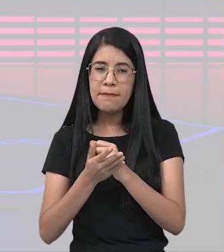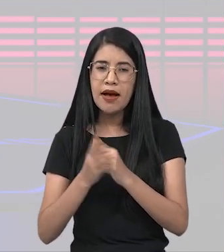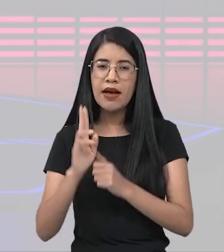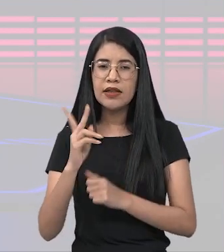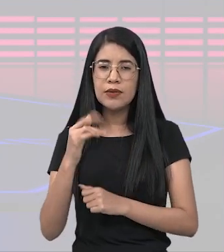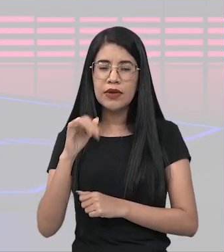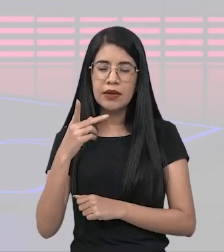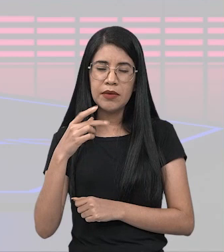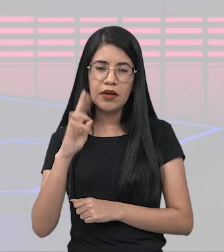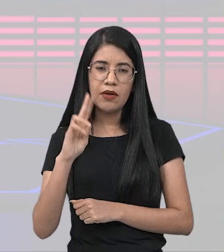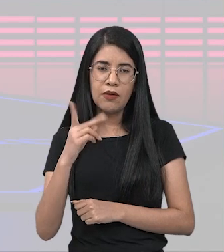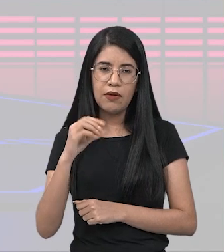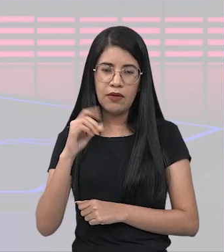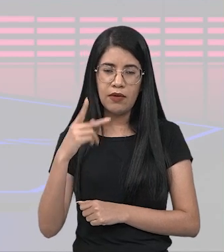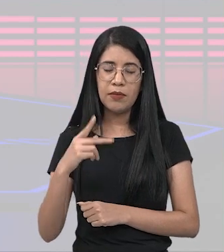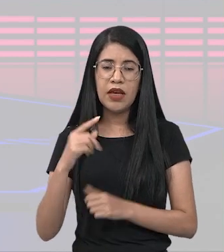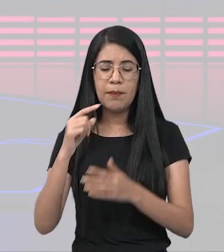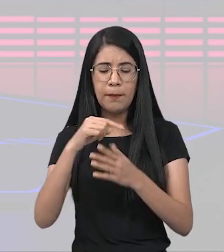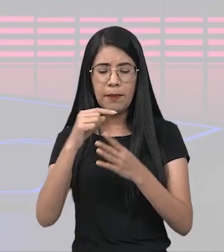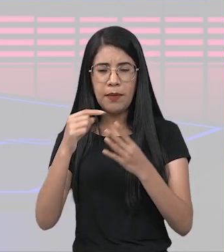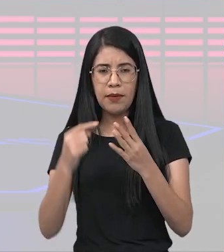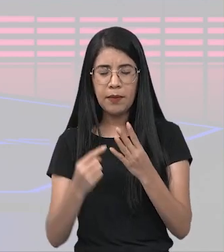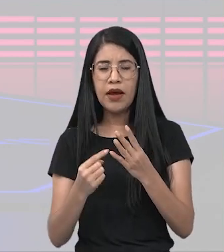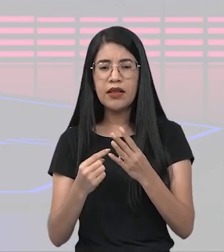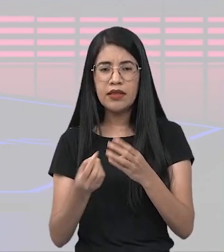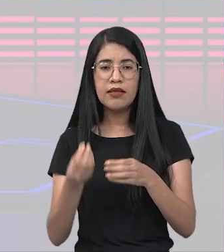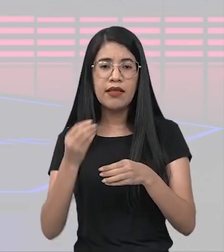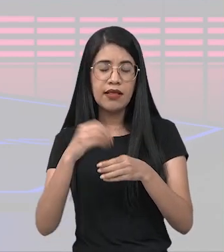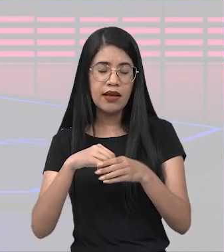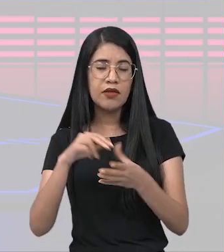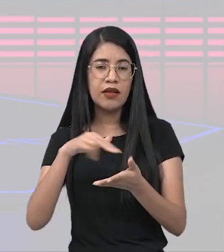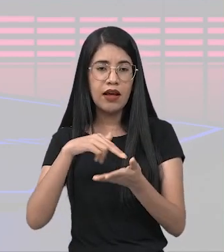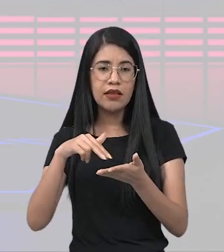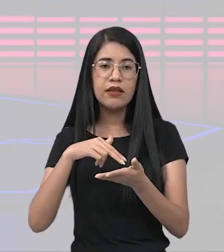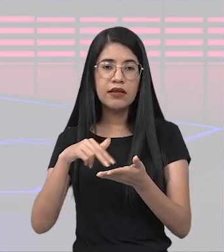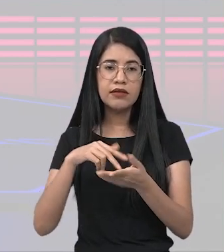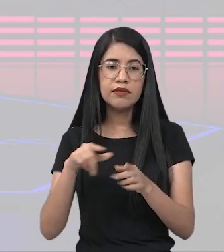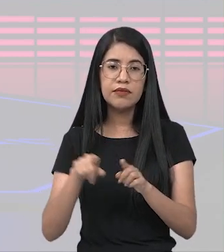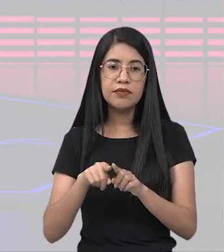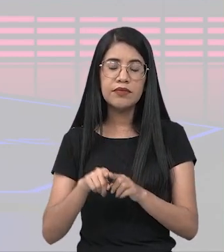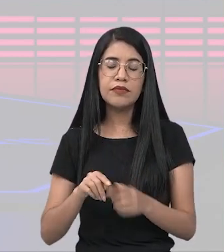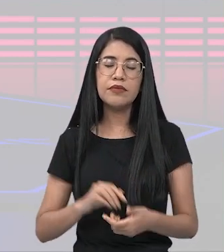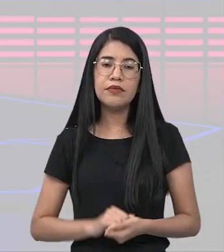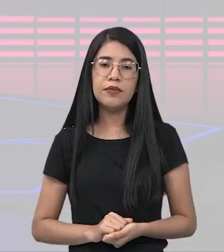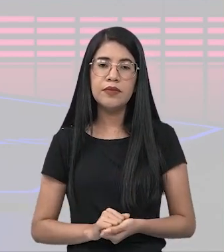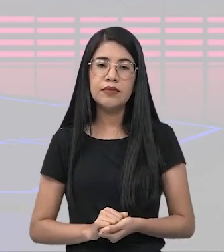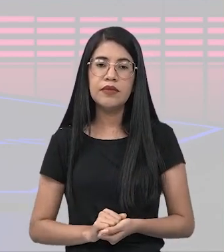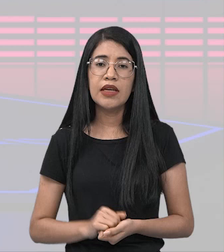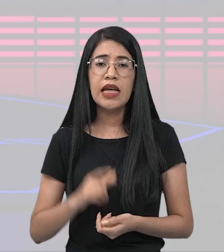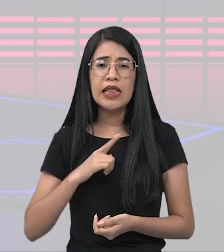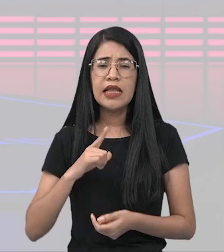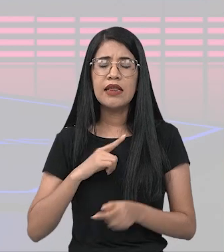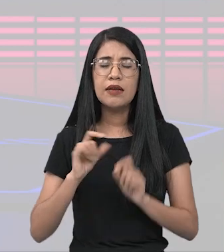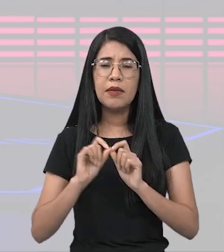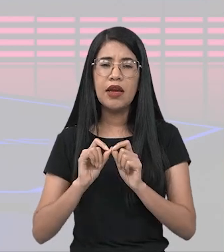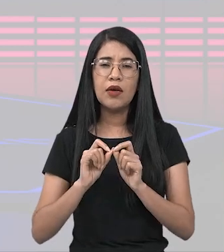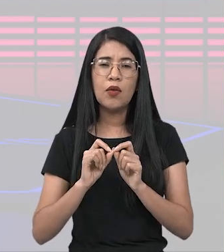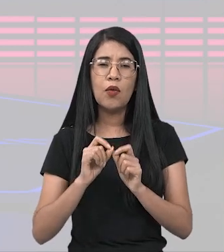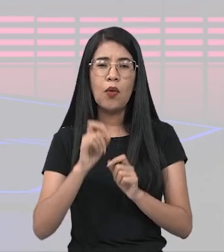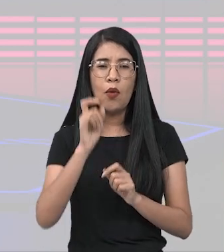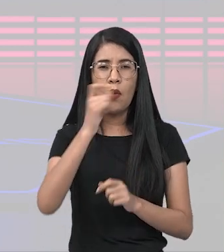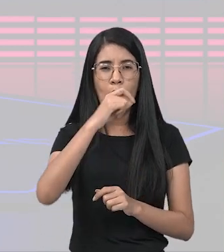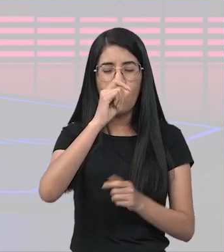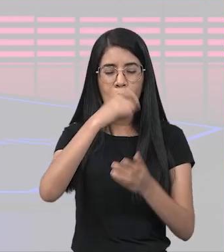hop. Esses elementos estão presentes no hip hop. A gente tem o break, a gente tem a dança, a gente tem o grafite, que é como é